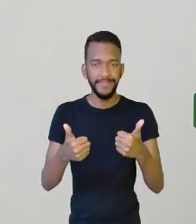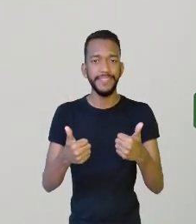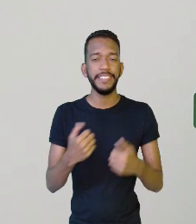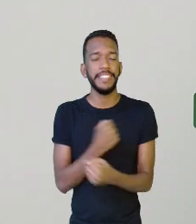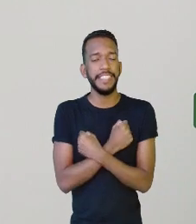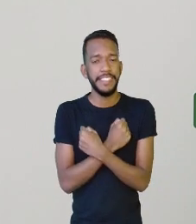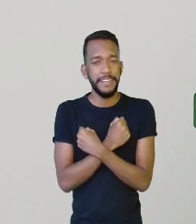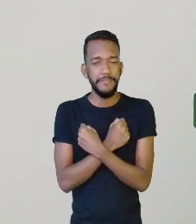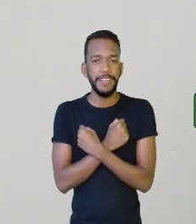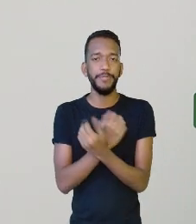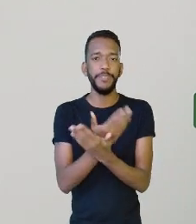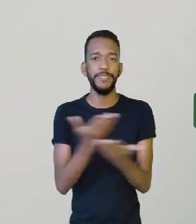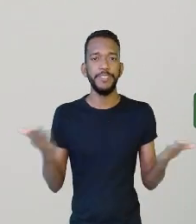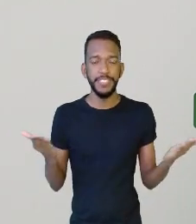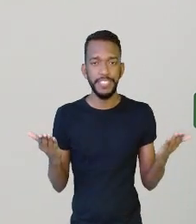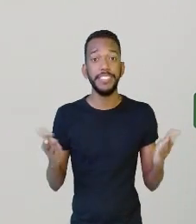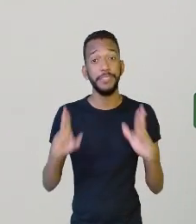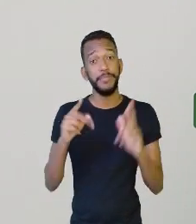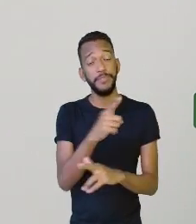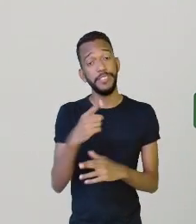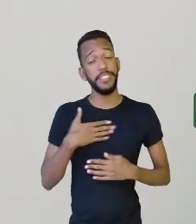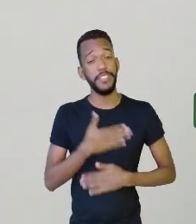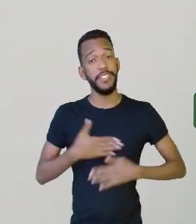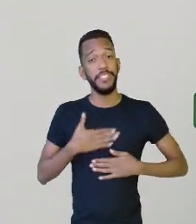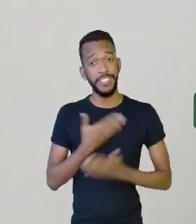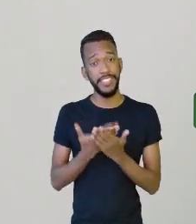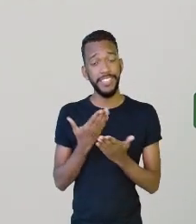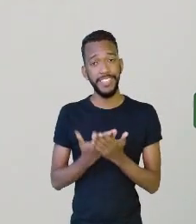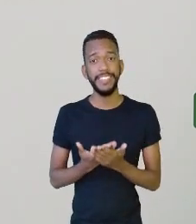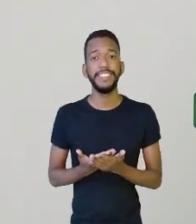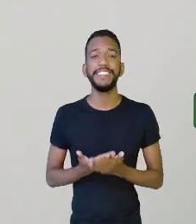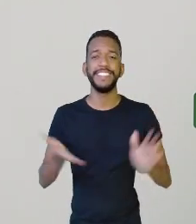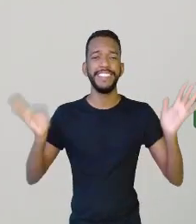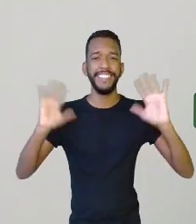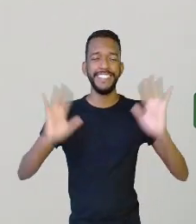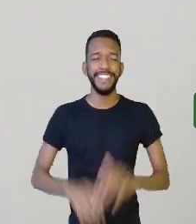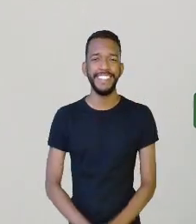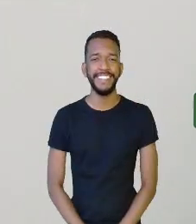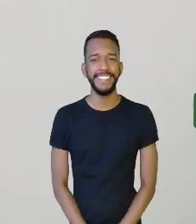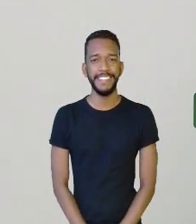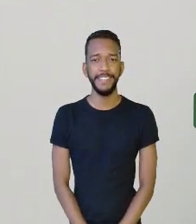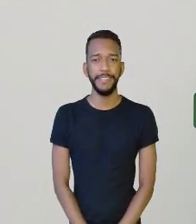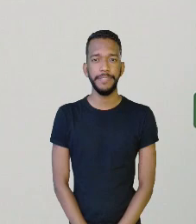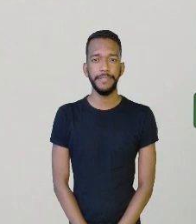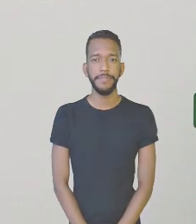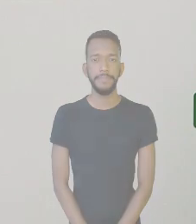grande abraço para vocês. Espero que vocês tenham gostado da aula de hoje. Tchau, tchau!